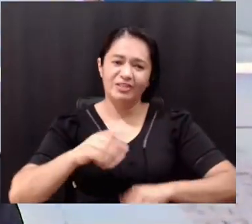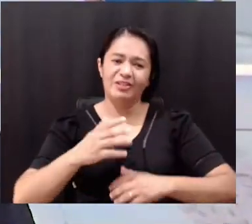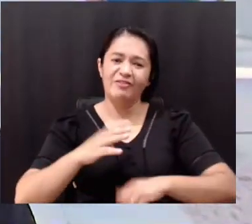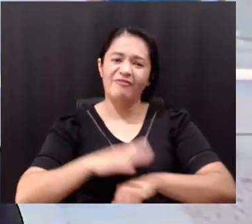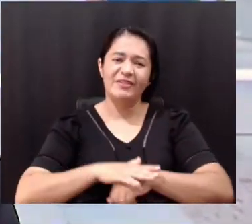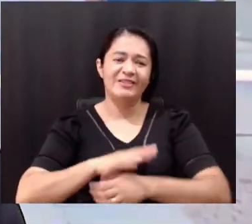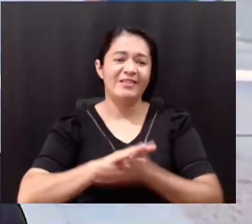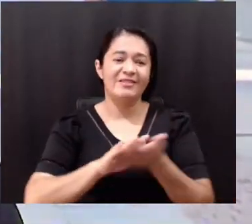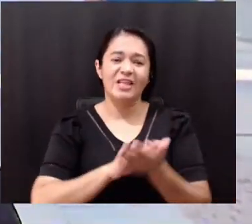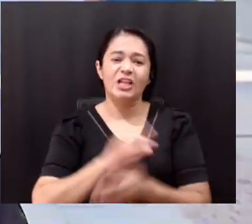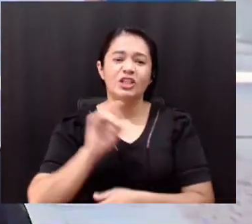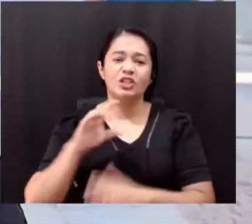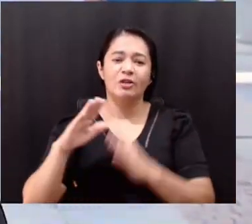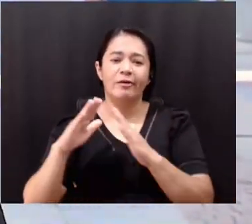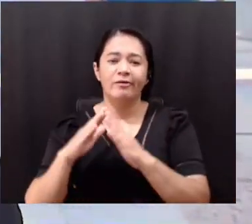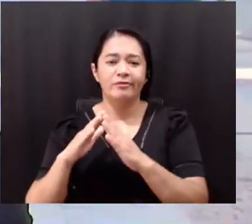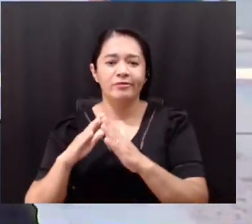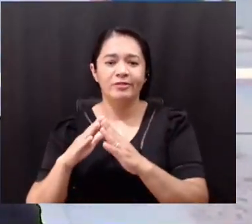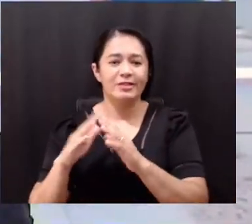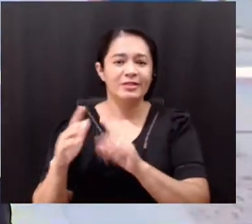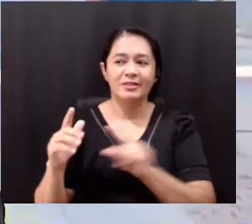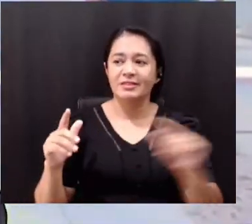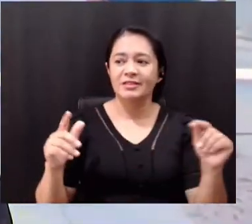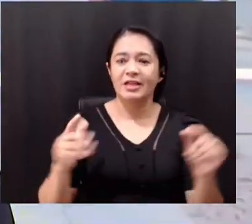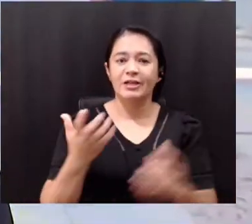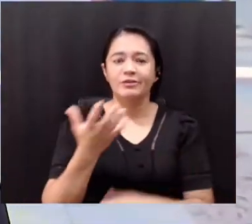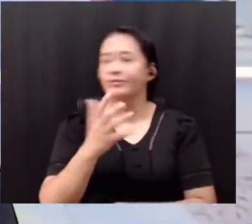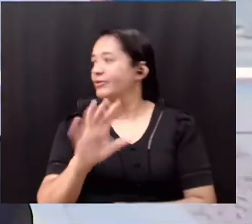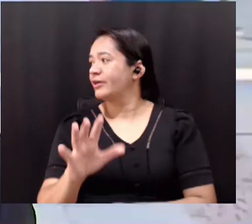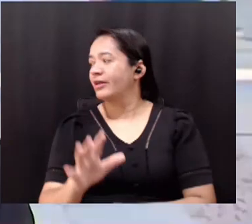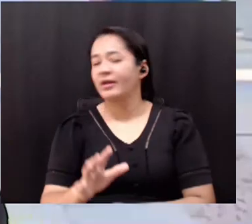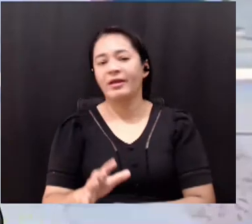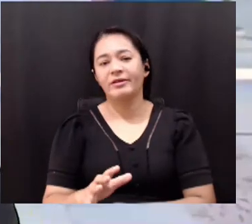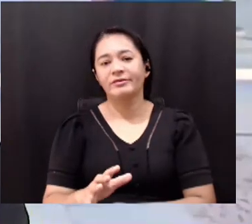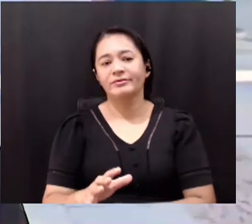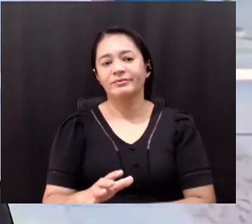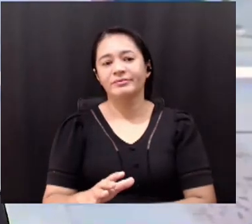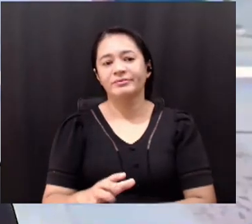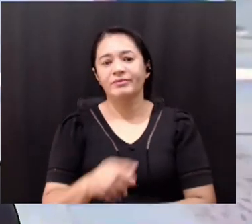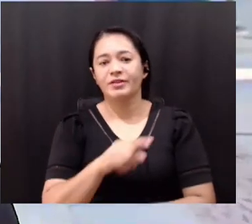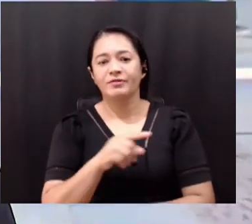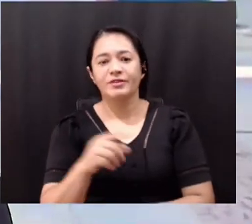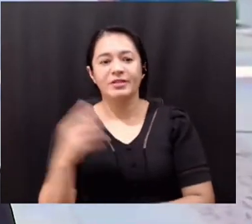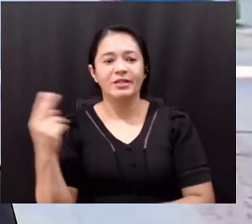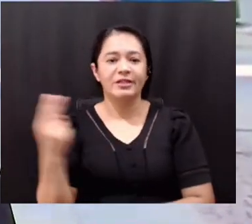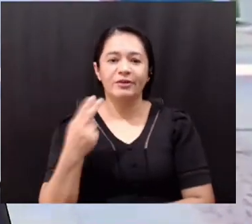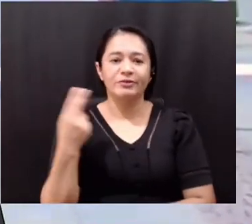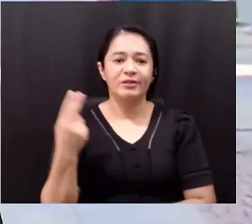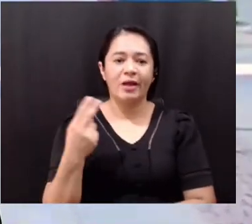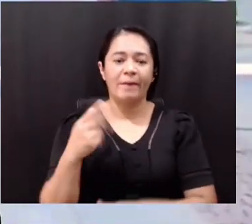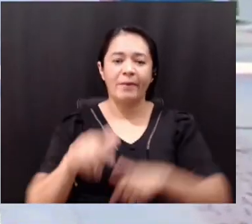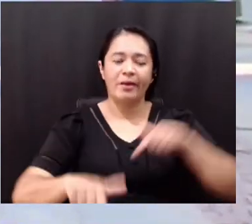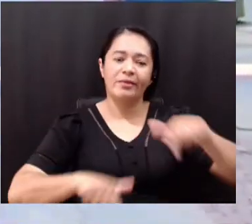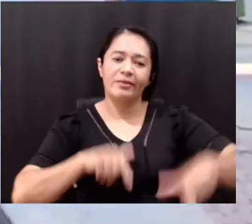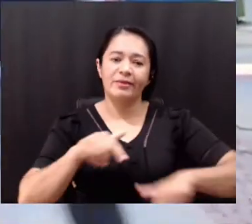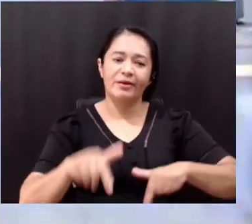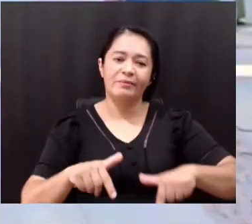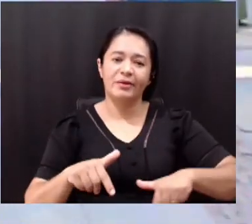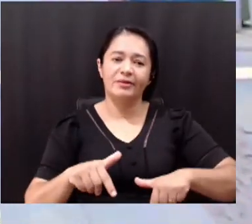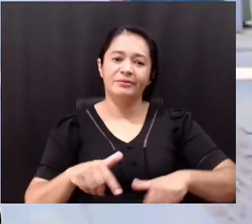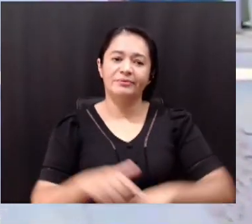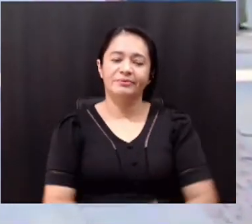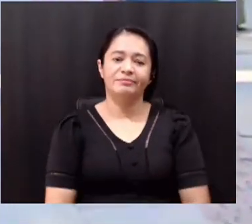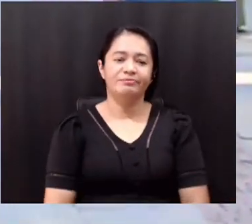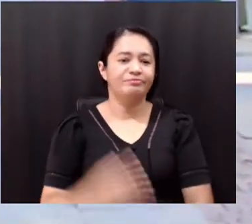não quer sair, chega a ter quase uma síndrome do pânico, porque você não consegue trabalhar nessas condições, não consegue.